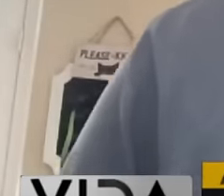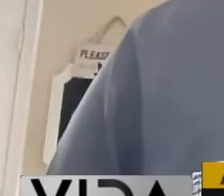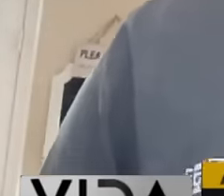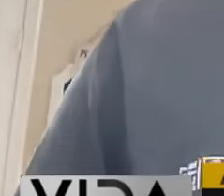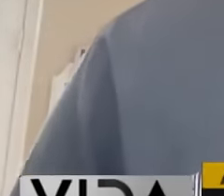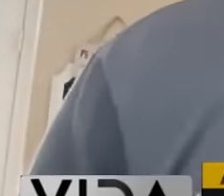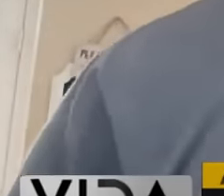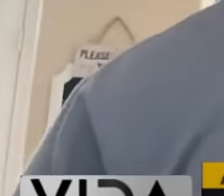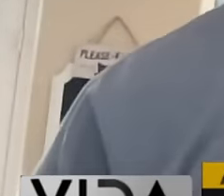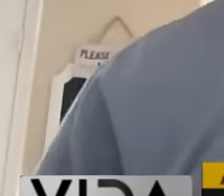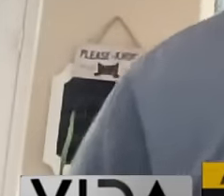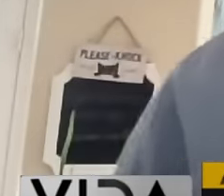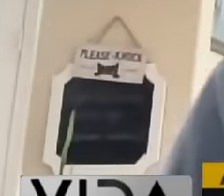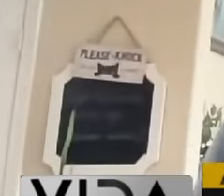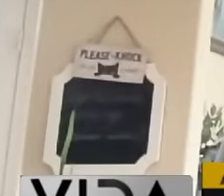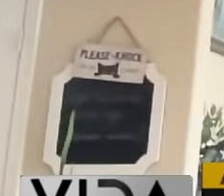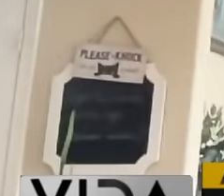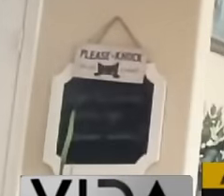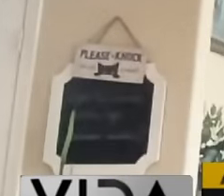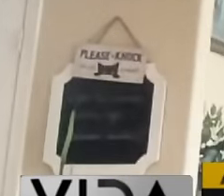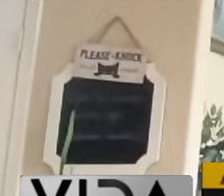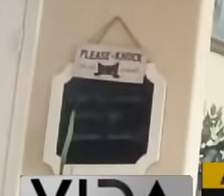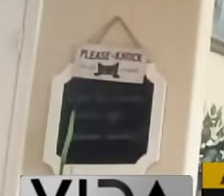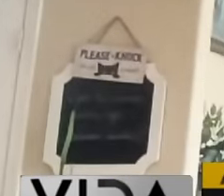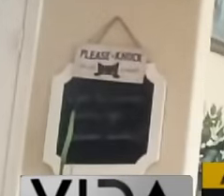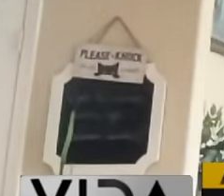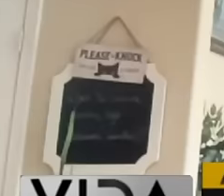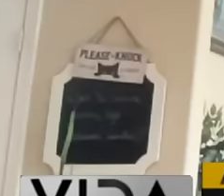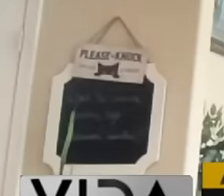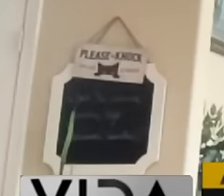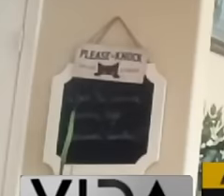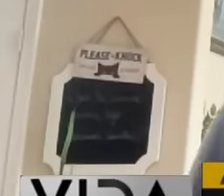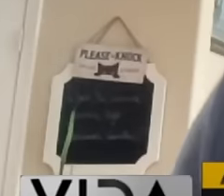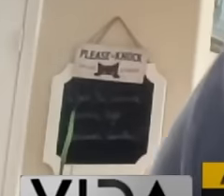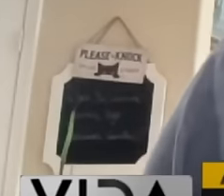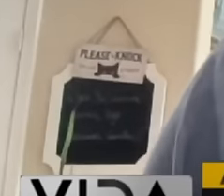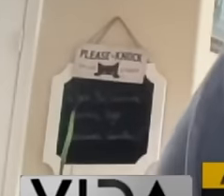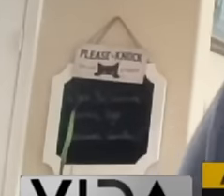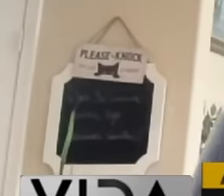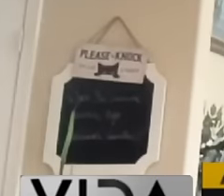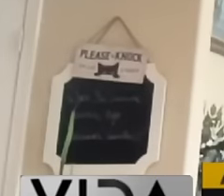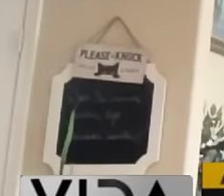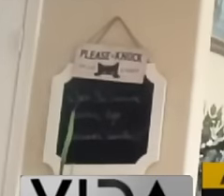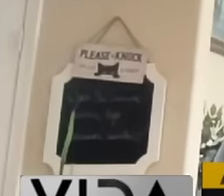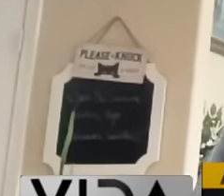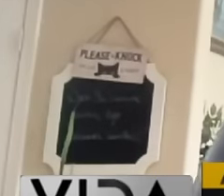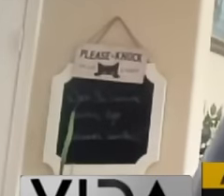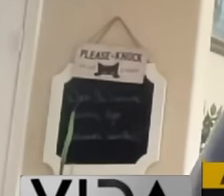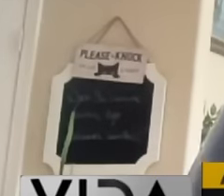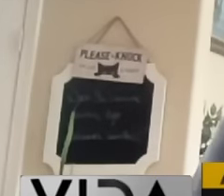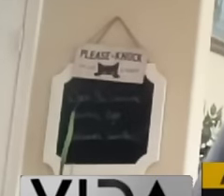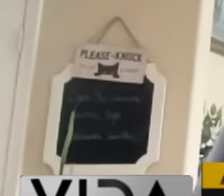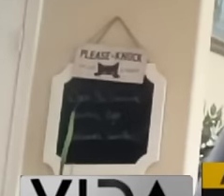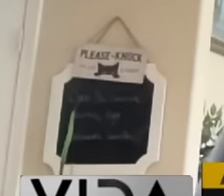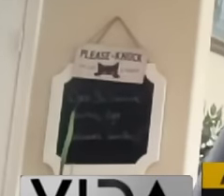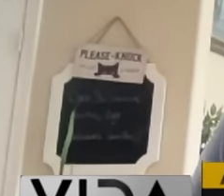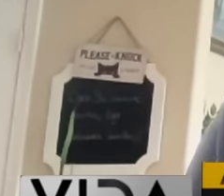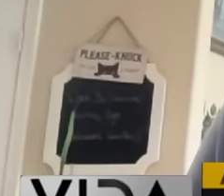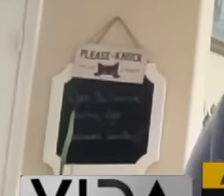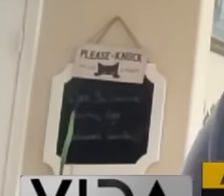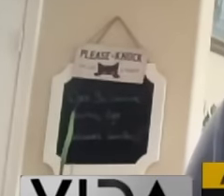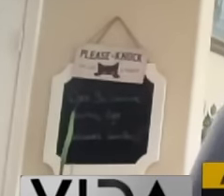Figueiredo, eles reclamam todo dia de que o passaporte deles foram retirados. A realidade é que